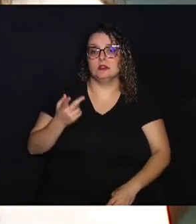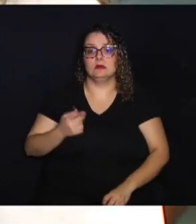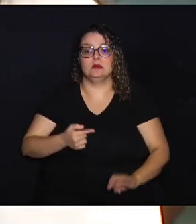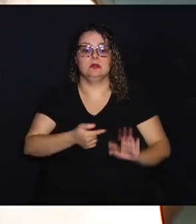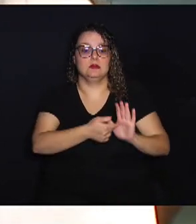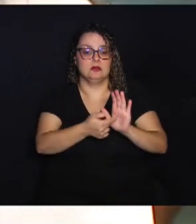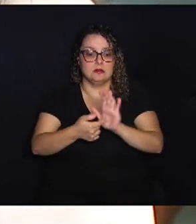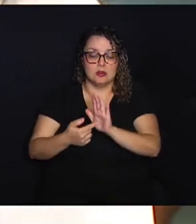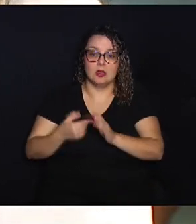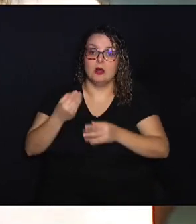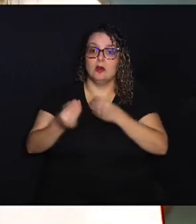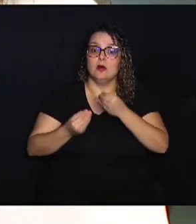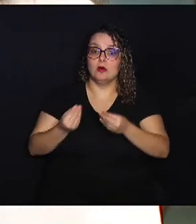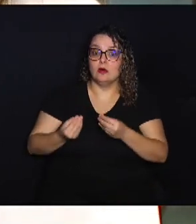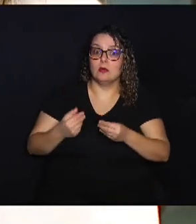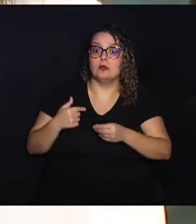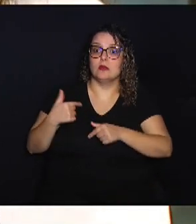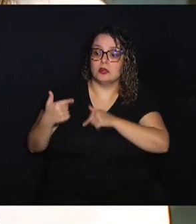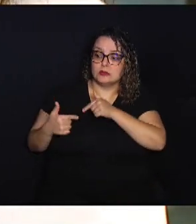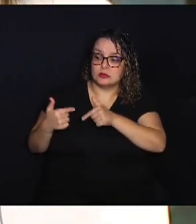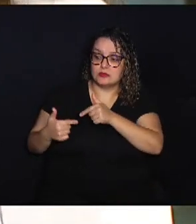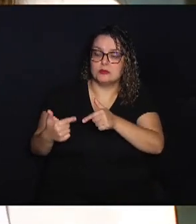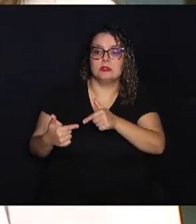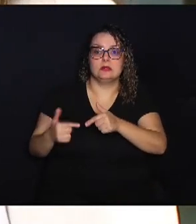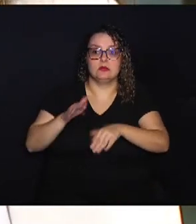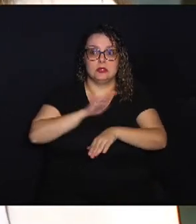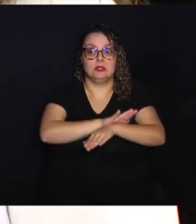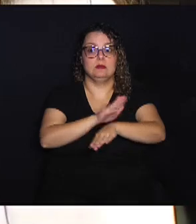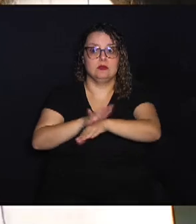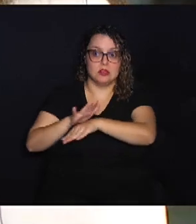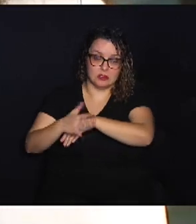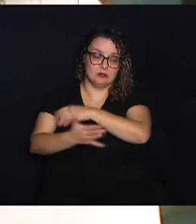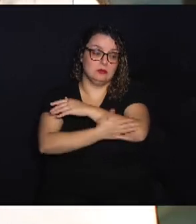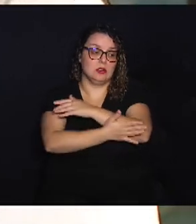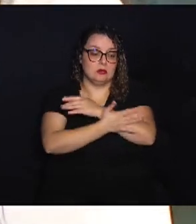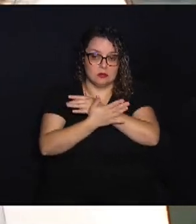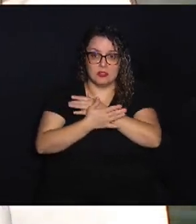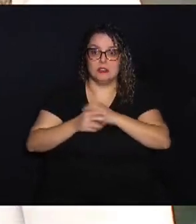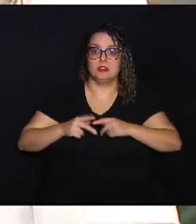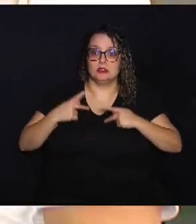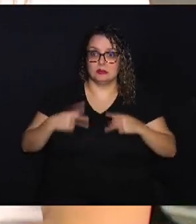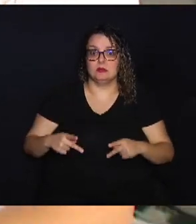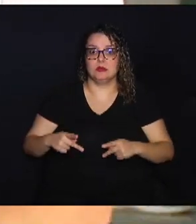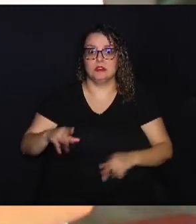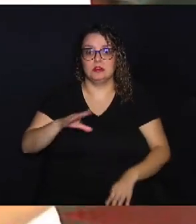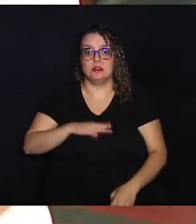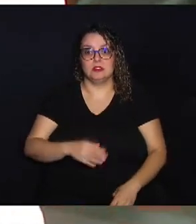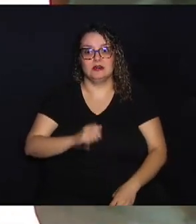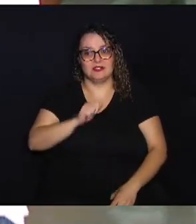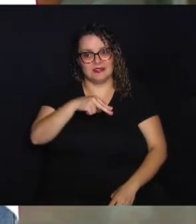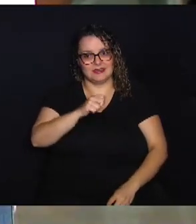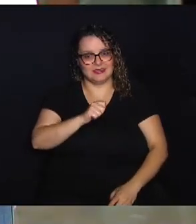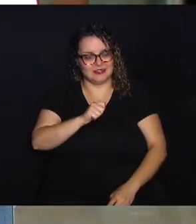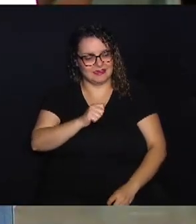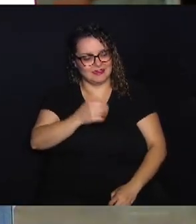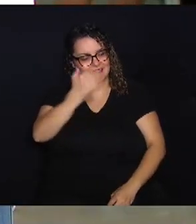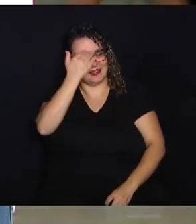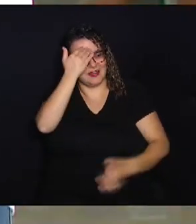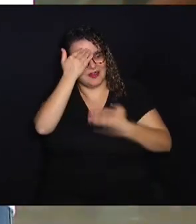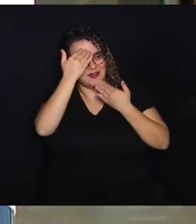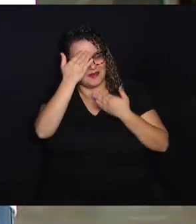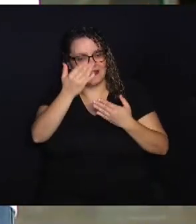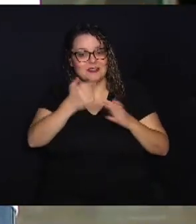mostrando realmente como eles iam se ajudando e se posicionando mesmo na cidade. Ana Cláudia, muito obrigada.